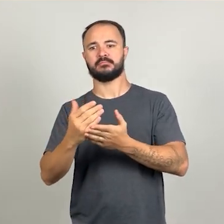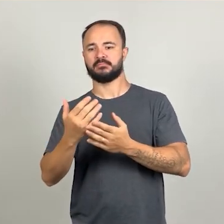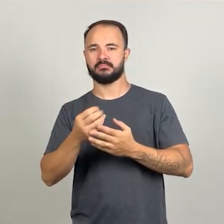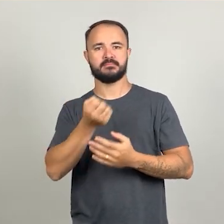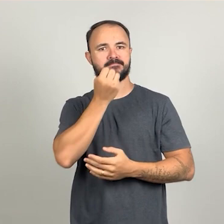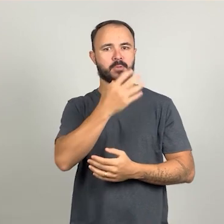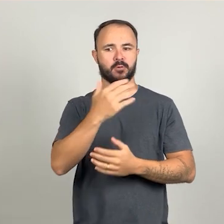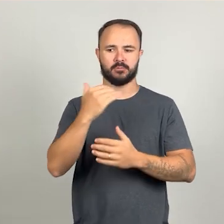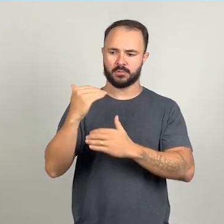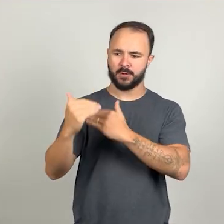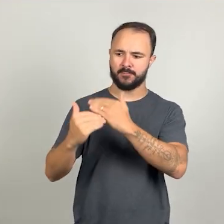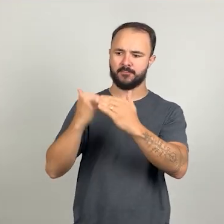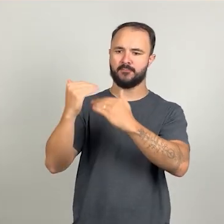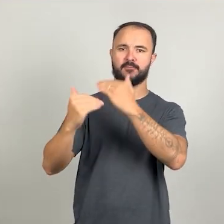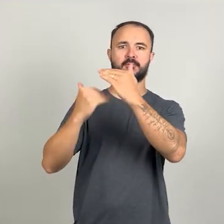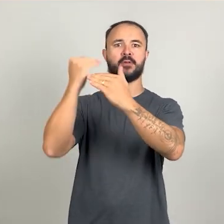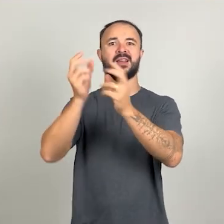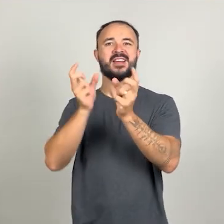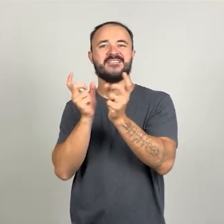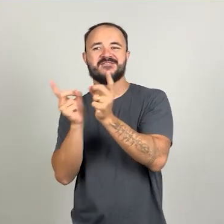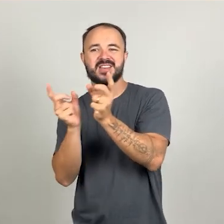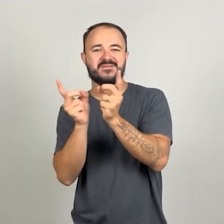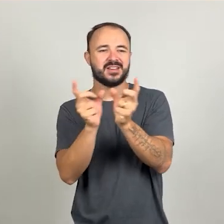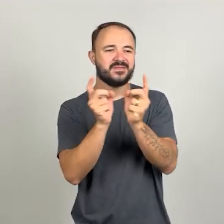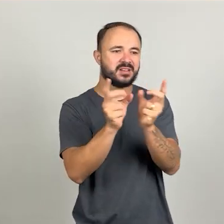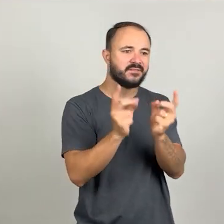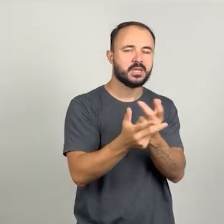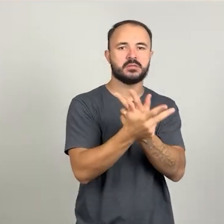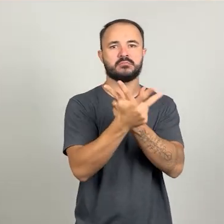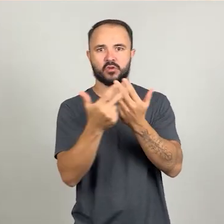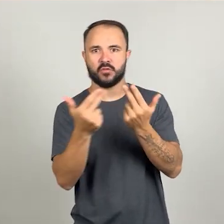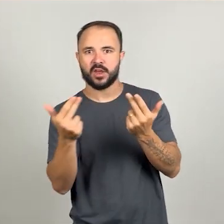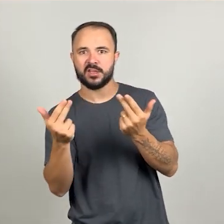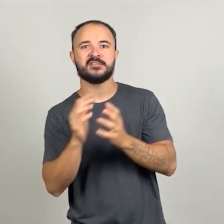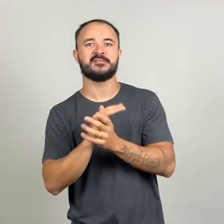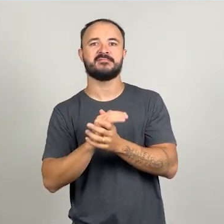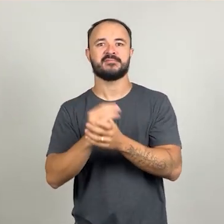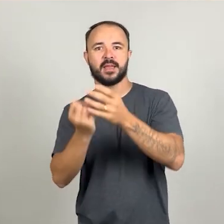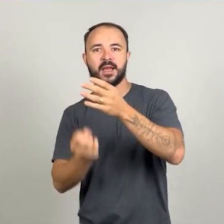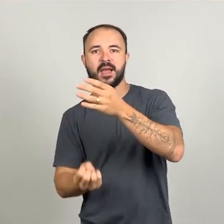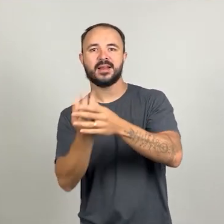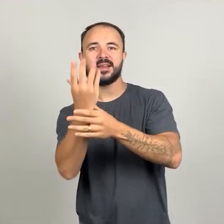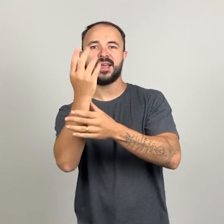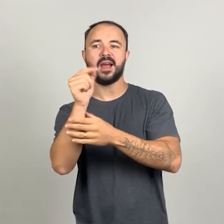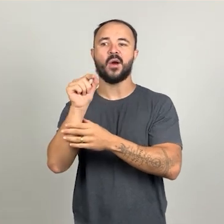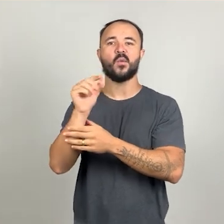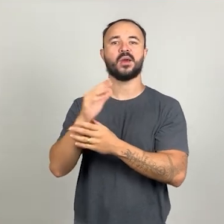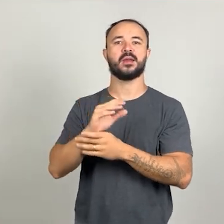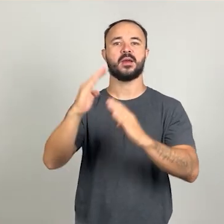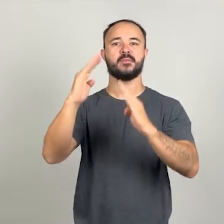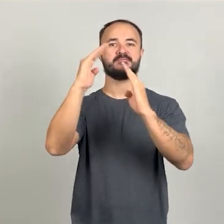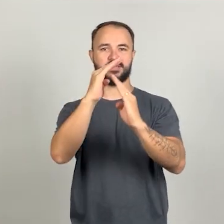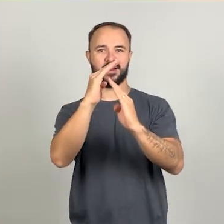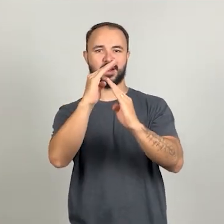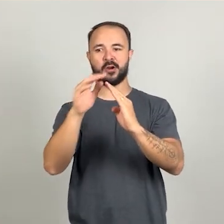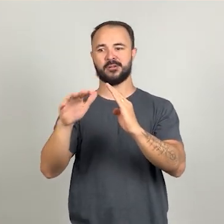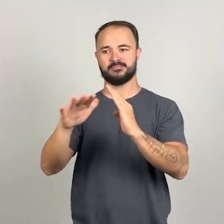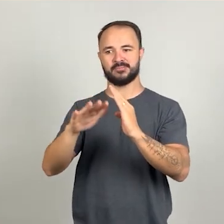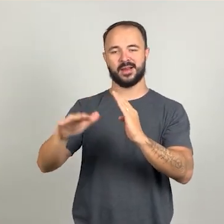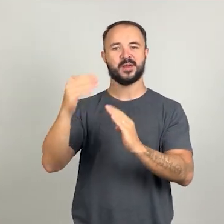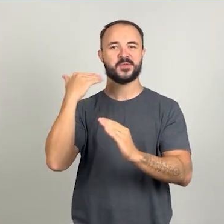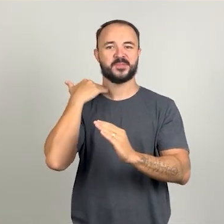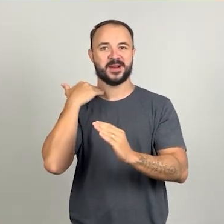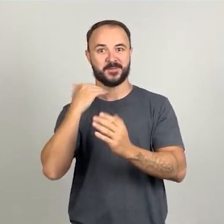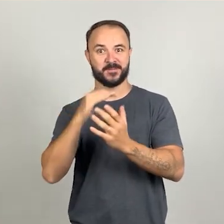econômico. E aqui foi instalado uma sede do Banco do Brasil e do Banco da Amazônia.